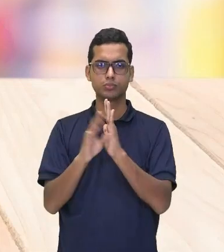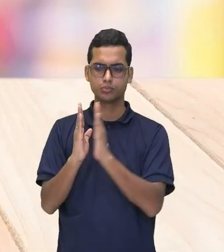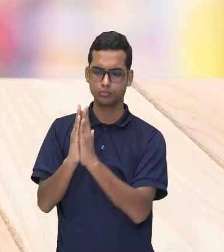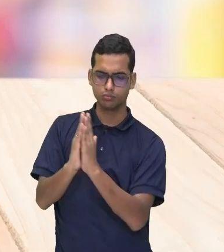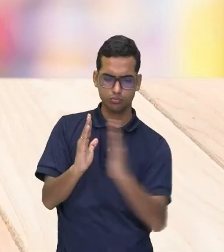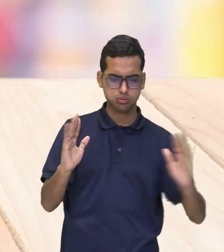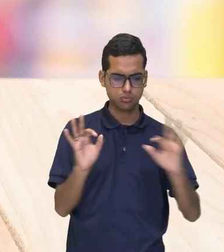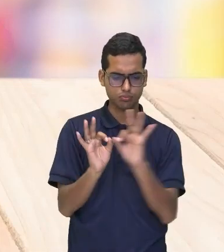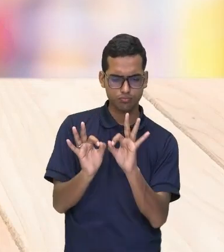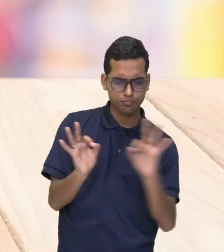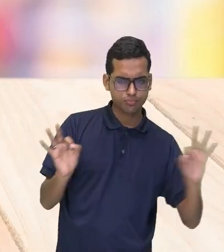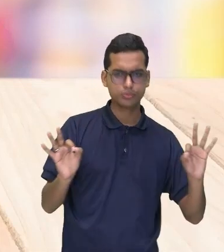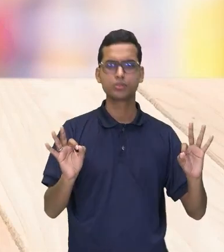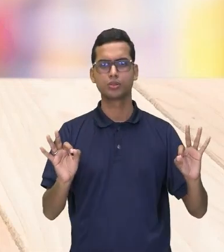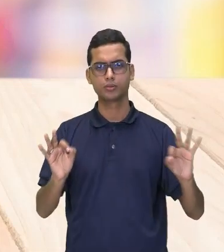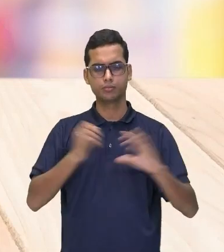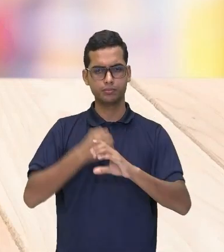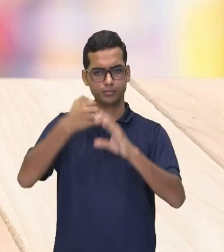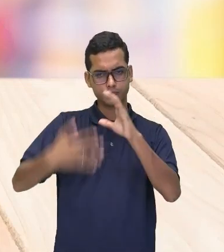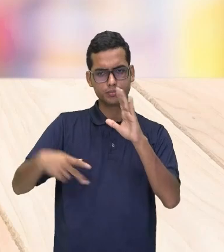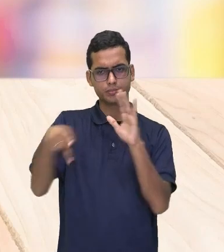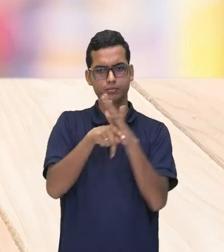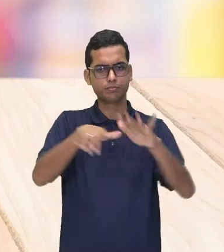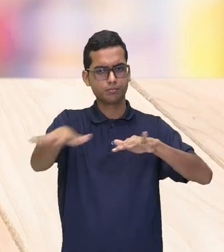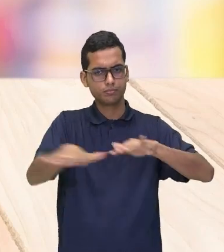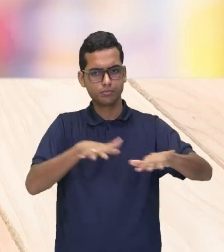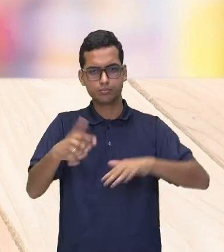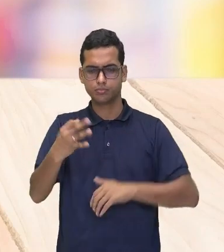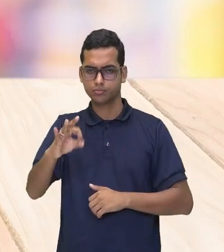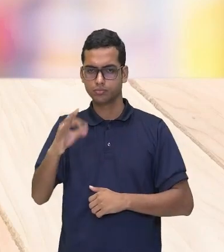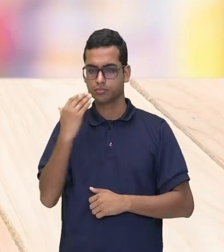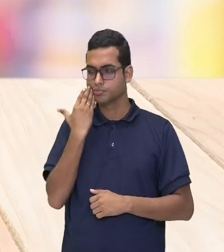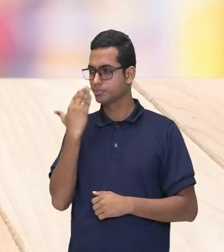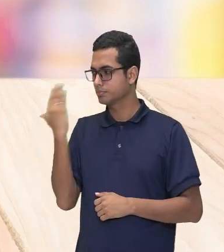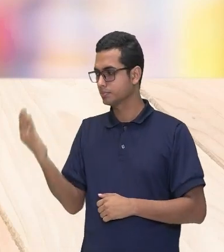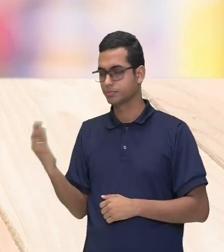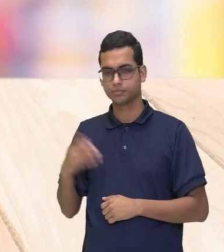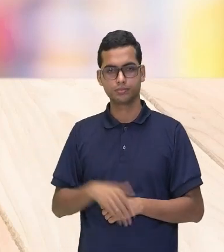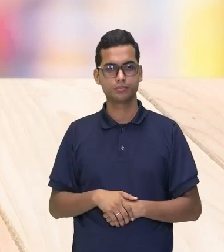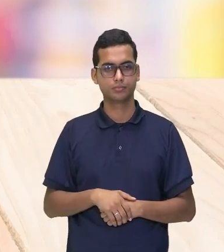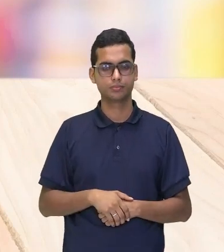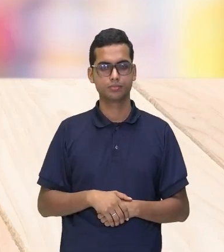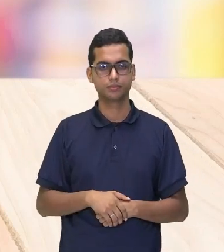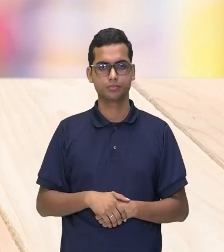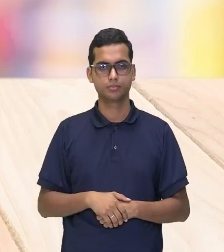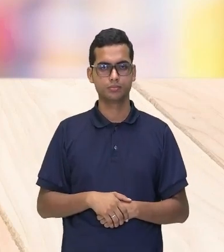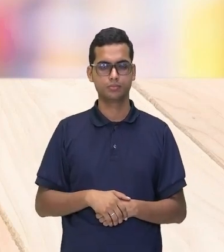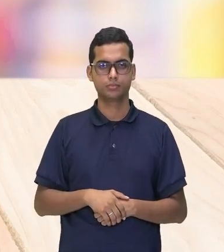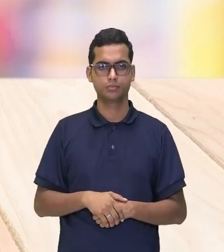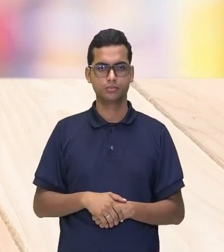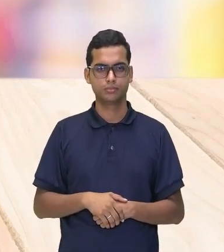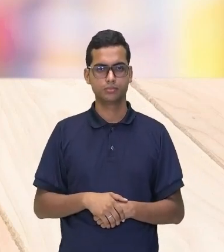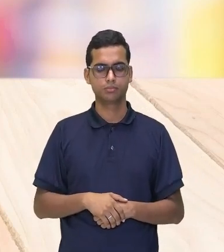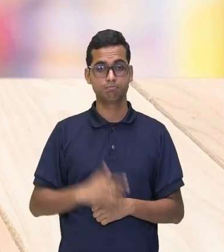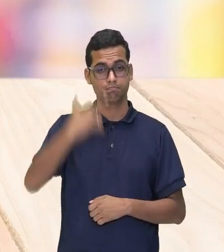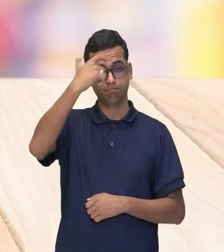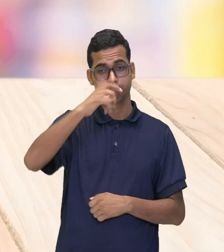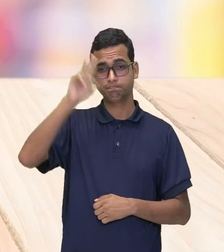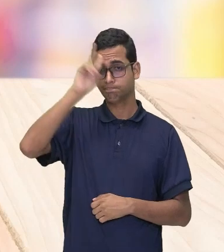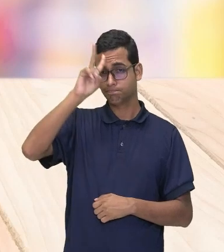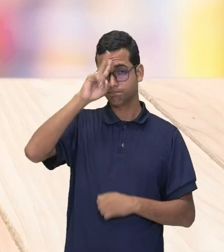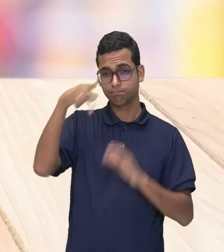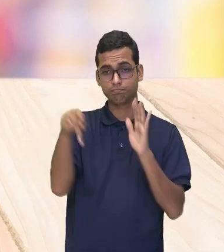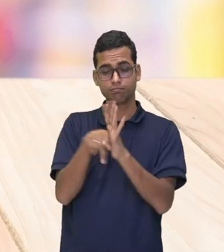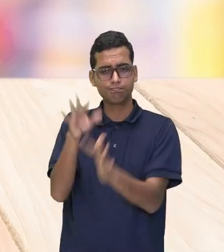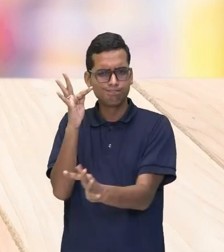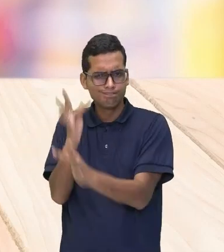que é justamente a característica do movimento, né? Isto, muito bem. Logo, quando eu lembro de